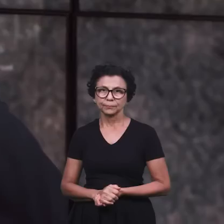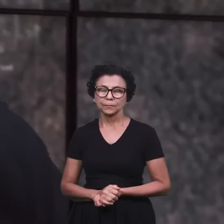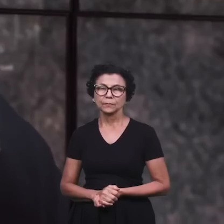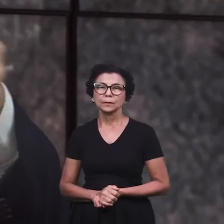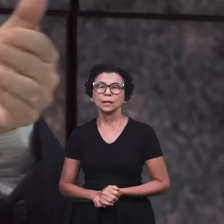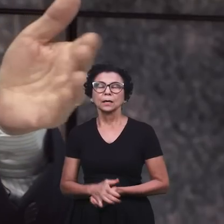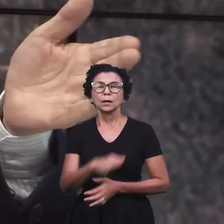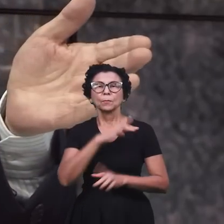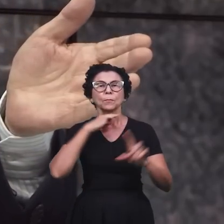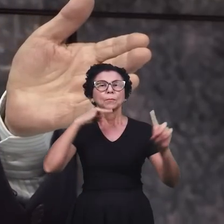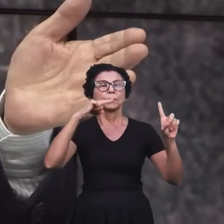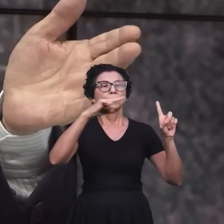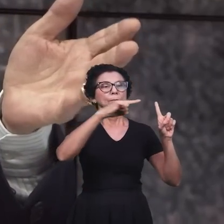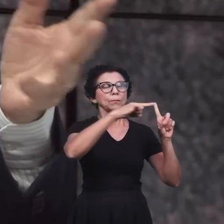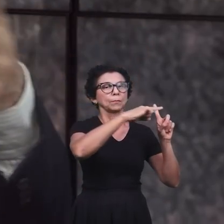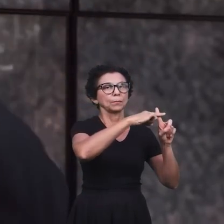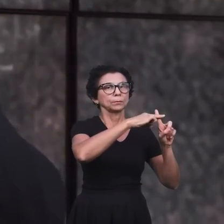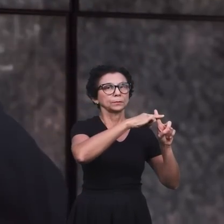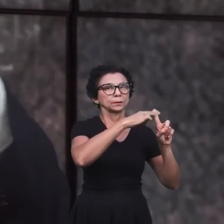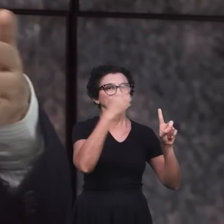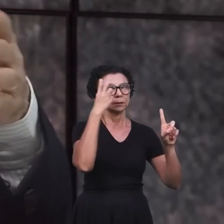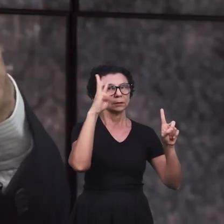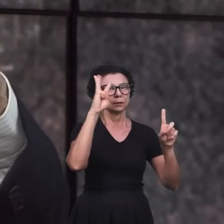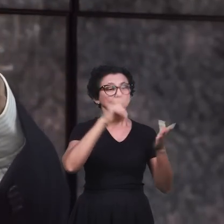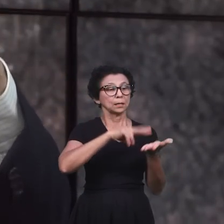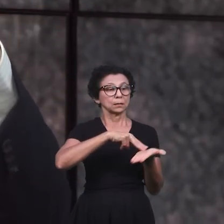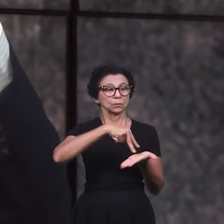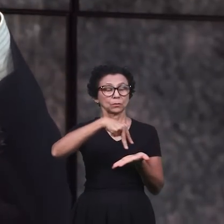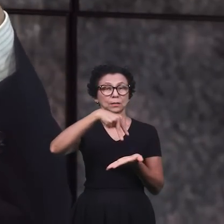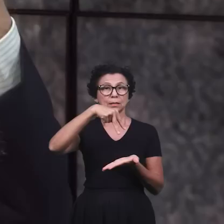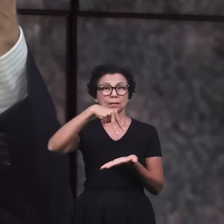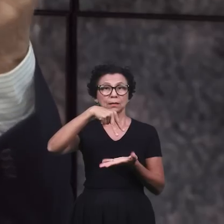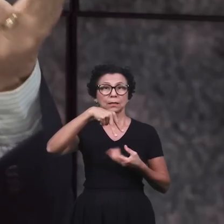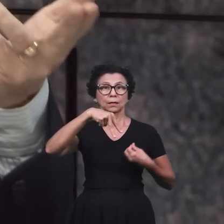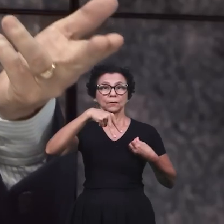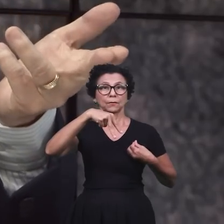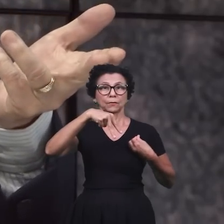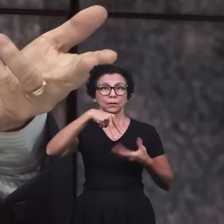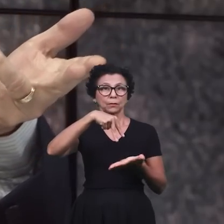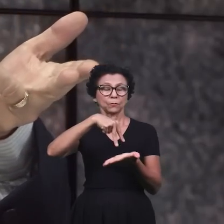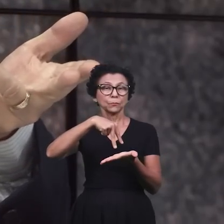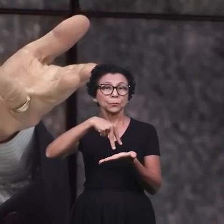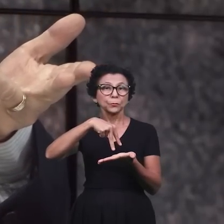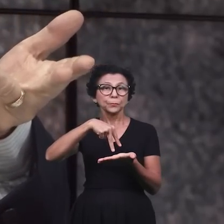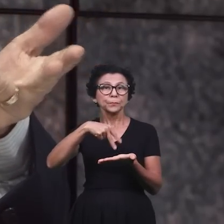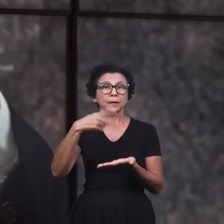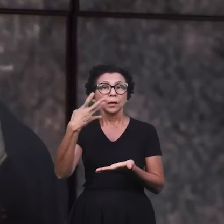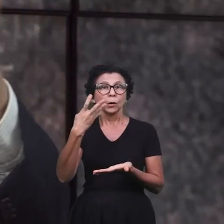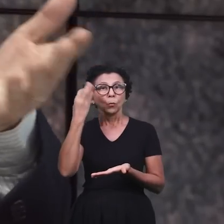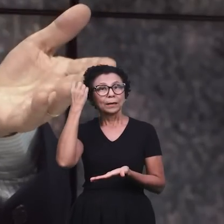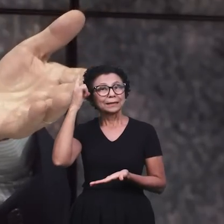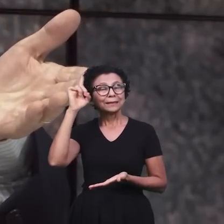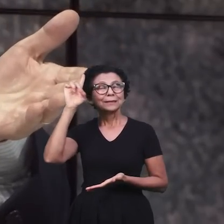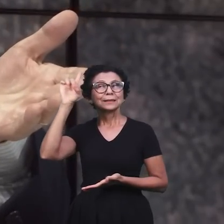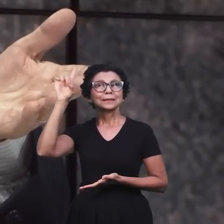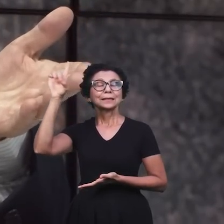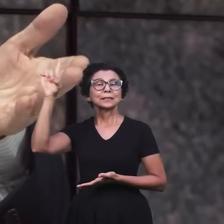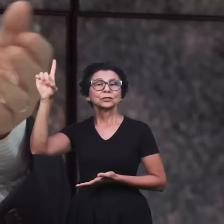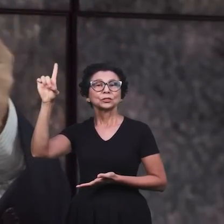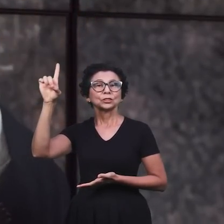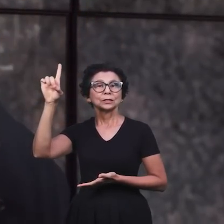esteve por 40 dias falando com os discípulos, foi visto por mais de 500 pessoas, além dos